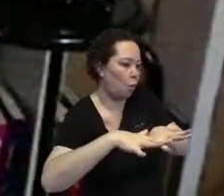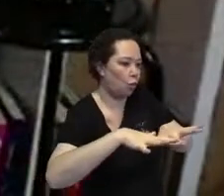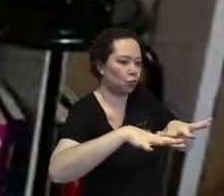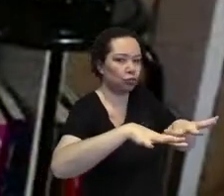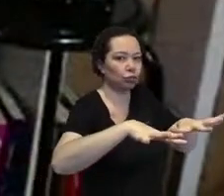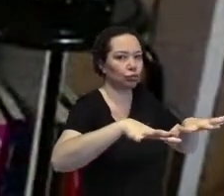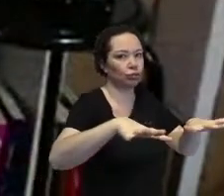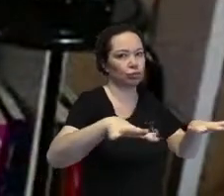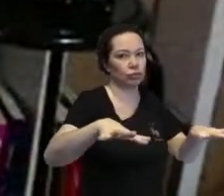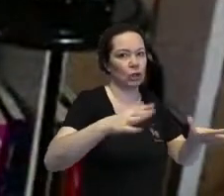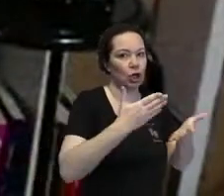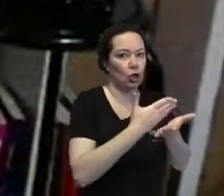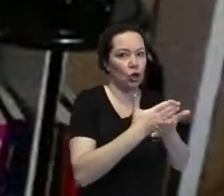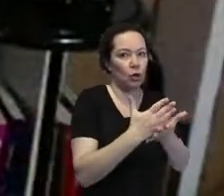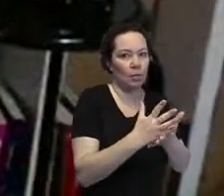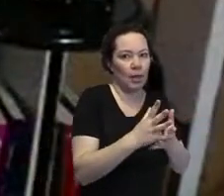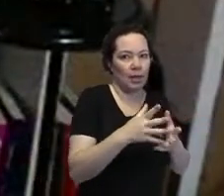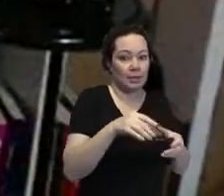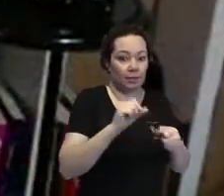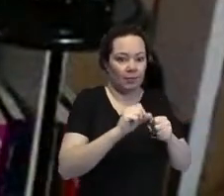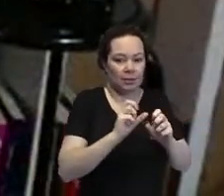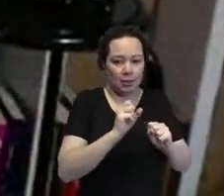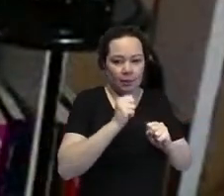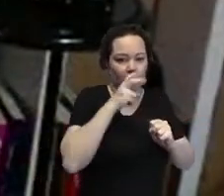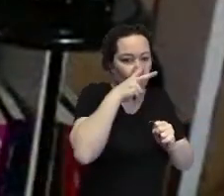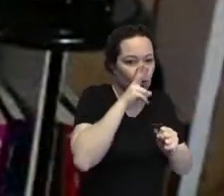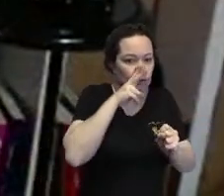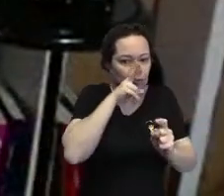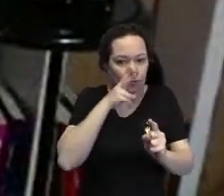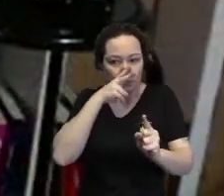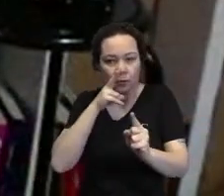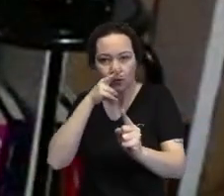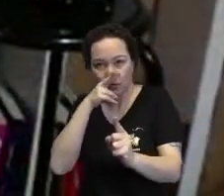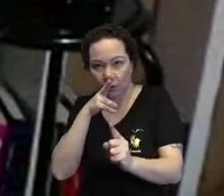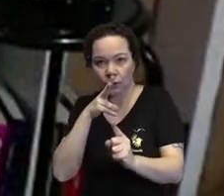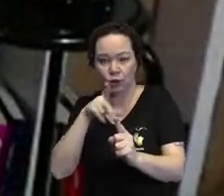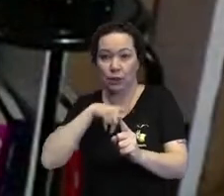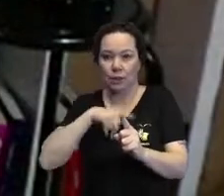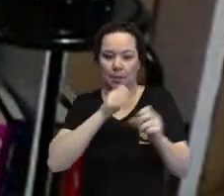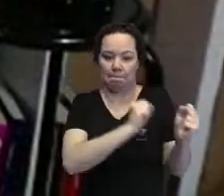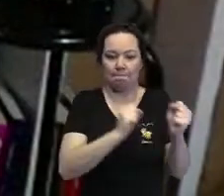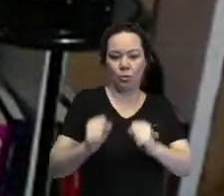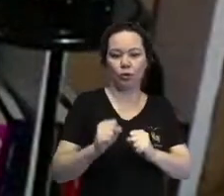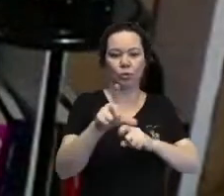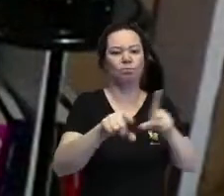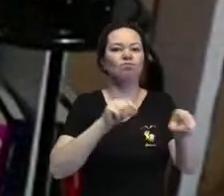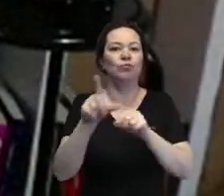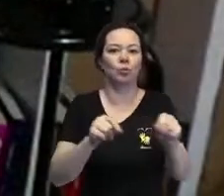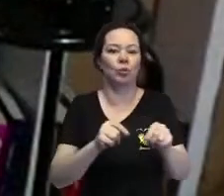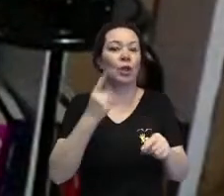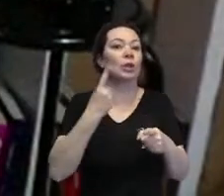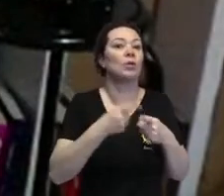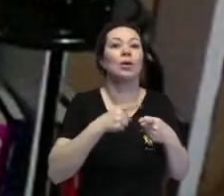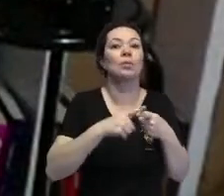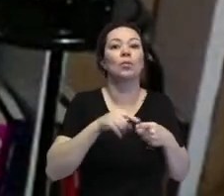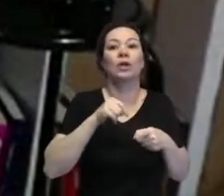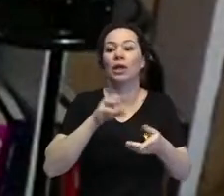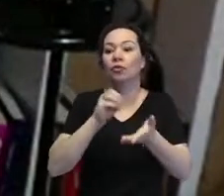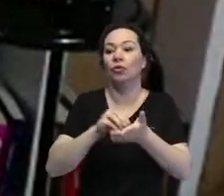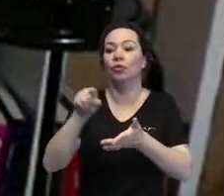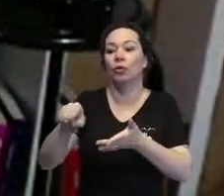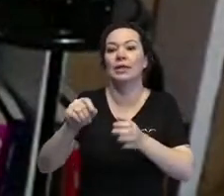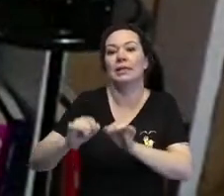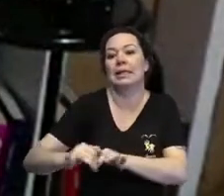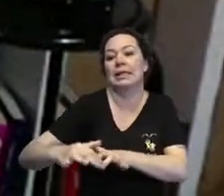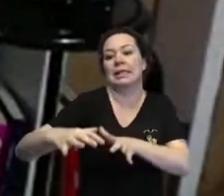e se solidifica a ponto de ter o poder de decisão, não é porque a falta de solidariedade